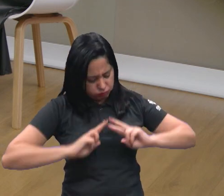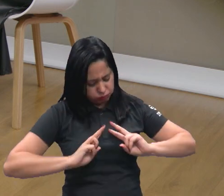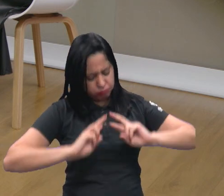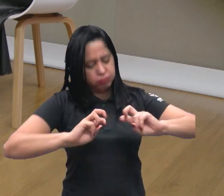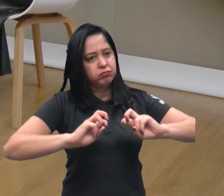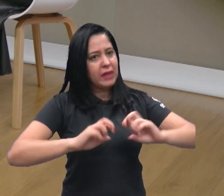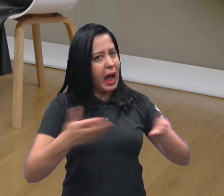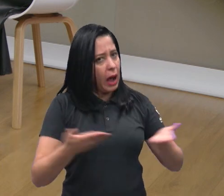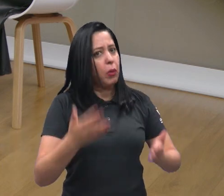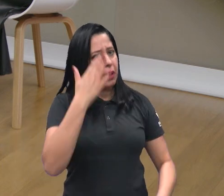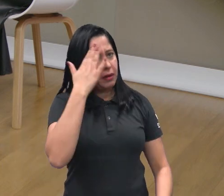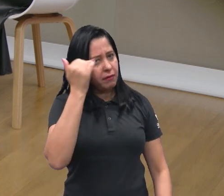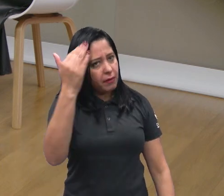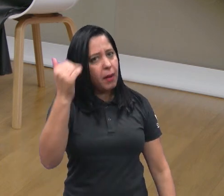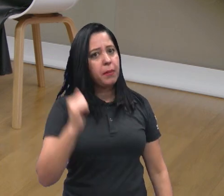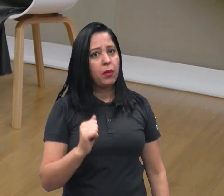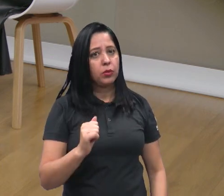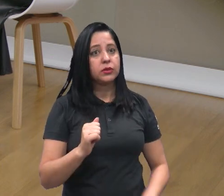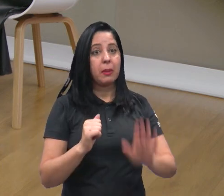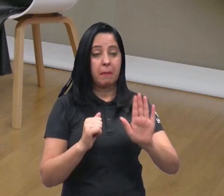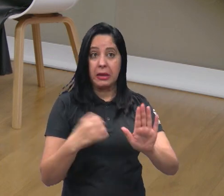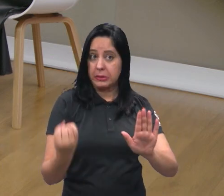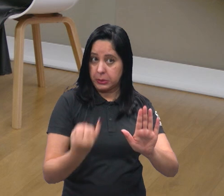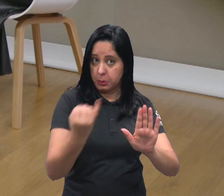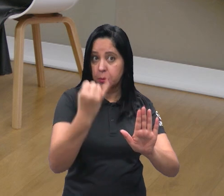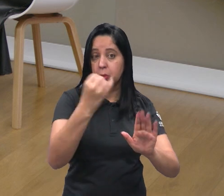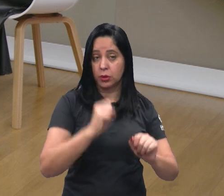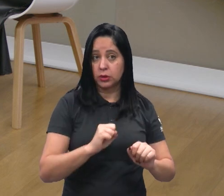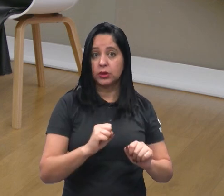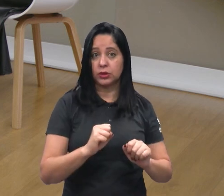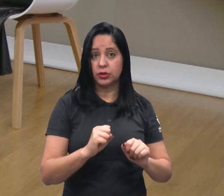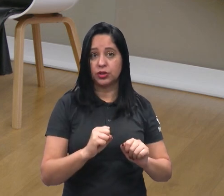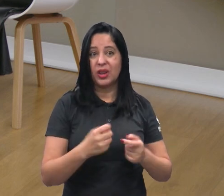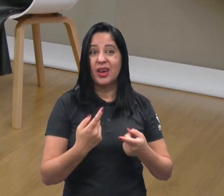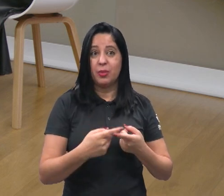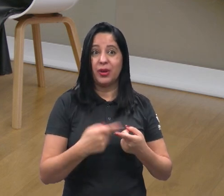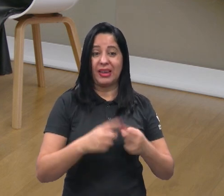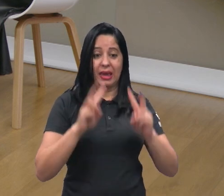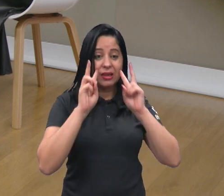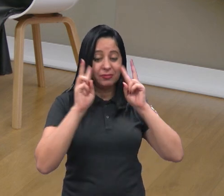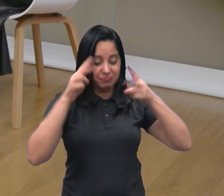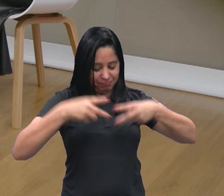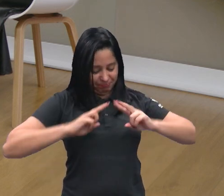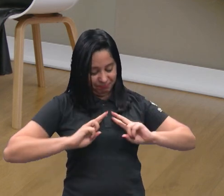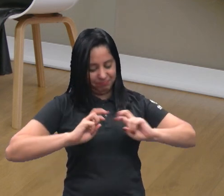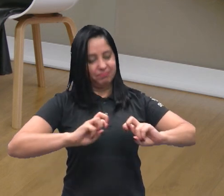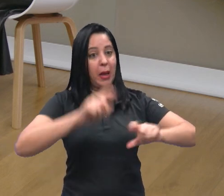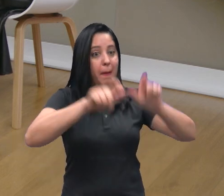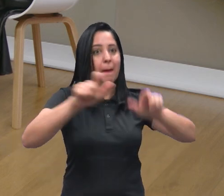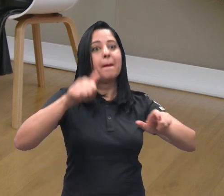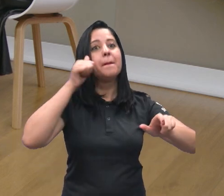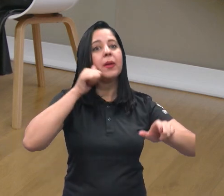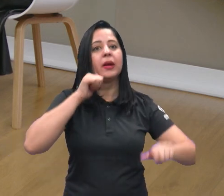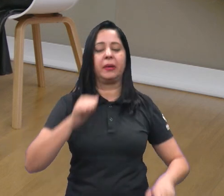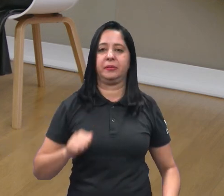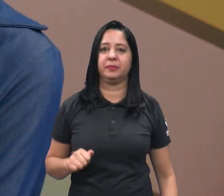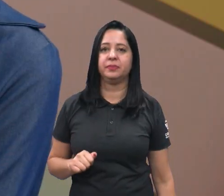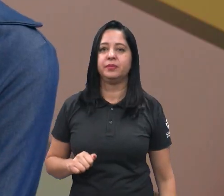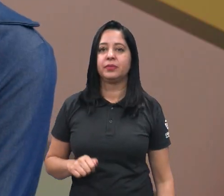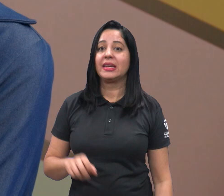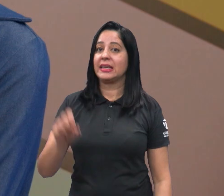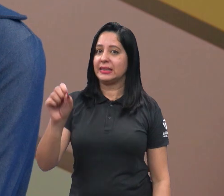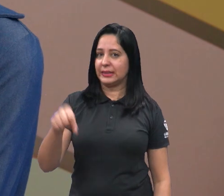moda, né? Exatamente. Mas não é, ela tem uma extrema importância, principalmente quando o assunto é autoconhecimento feminino. É. Até porque, assim, quando a gente fala